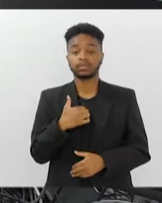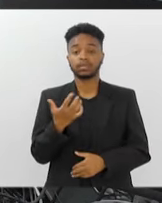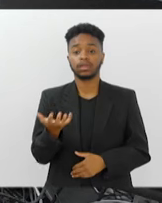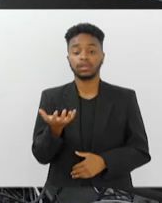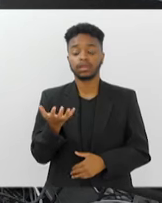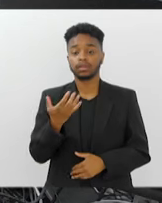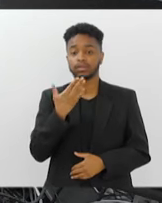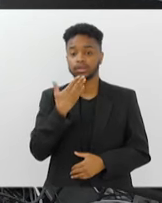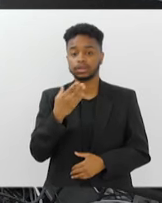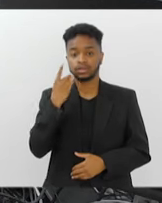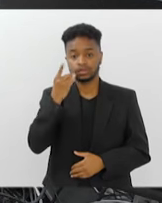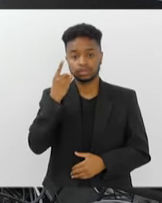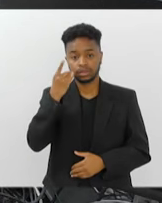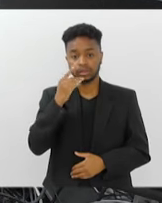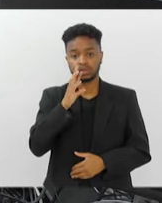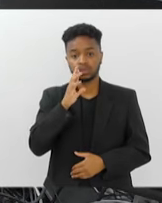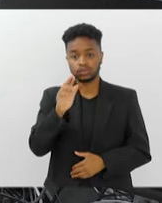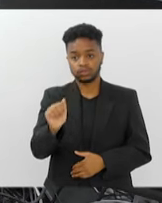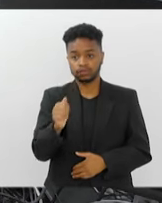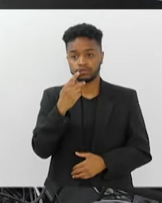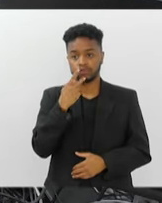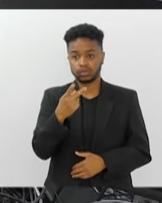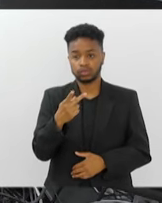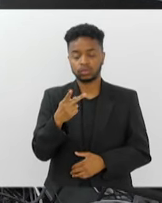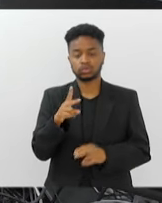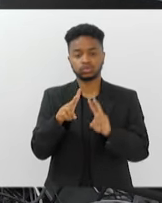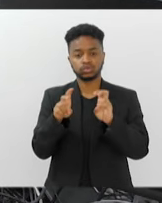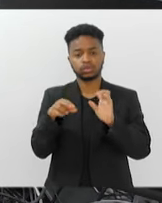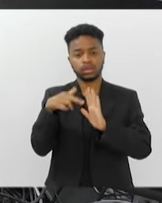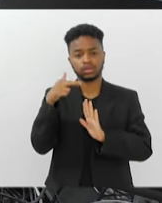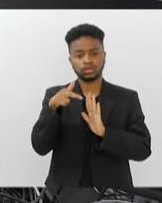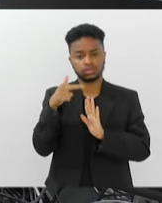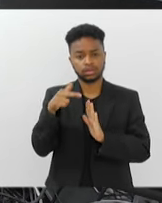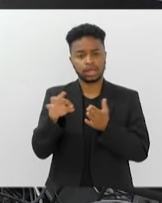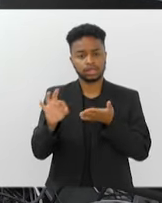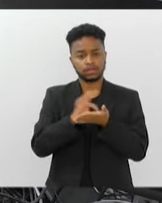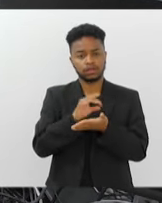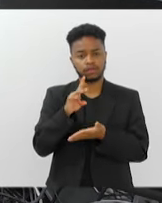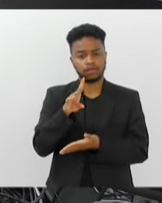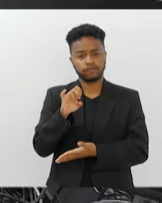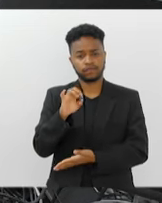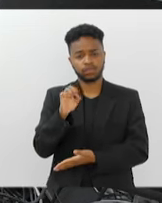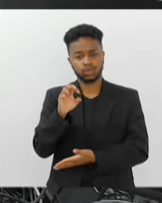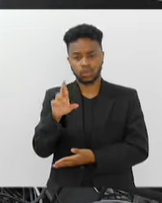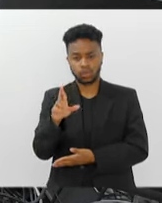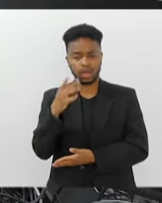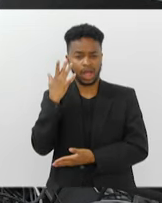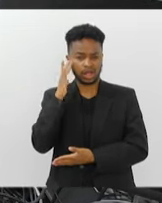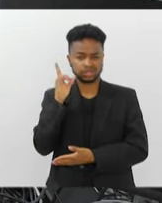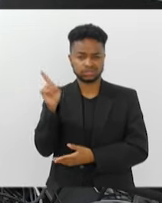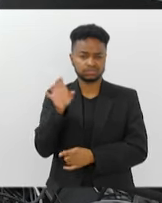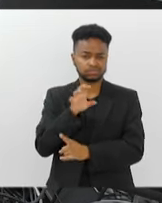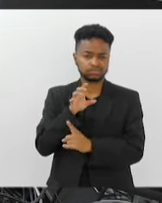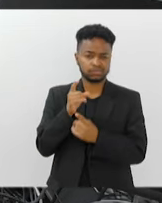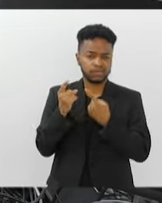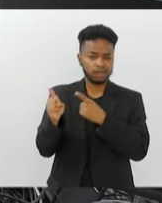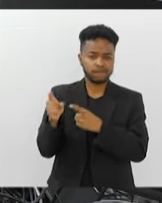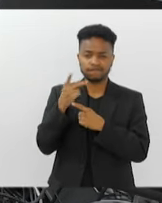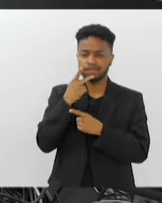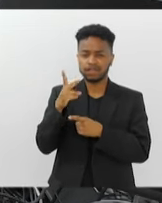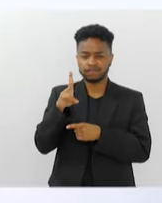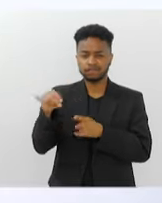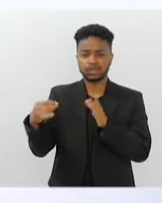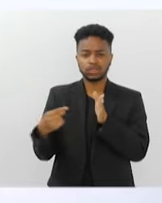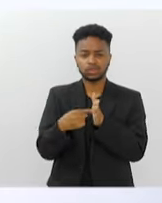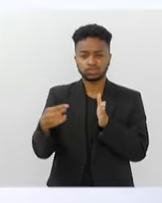o deputado Rodrigo amorinho mencionou uma resolução assinada pelo Senor Vitor travan Vitor avanas se eu não me engano é aquela figura que ameaça o governador o tempo todo que vai denunciar que